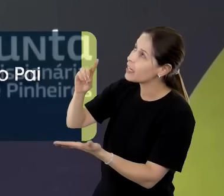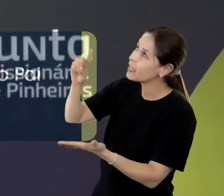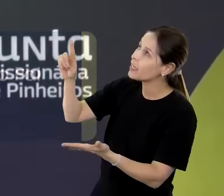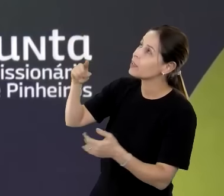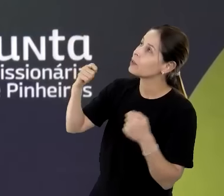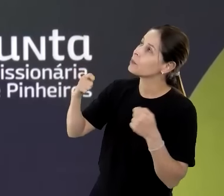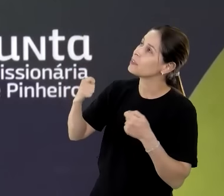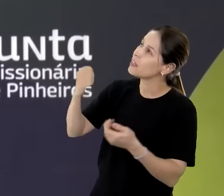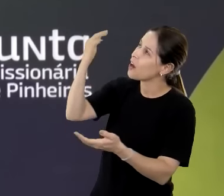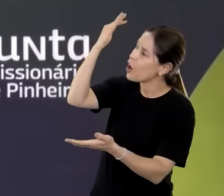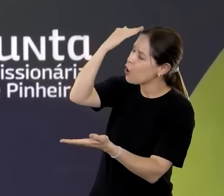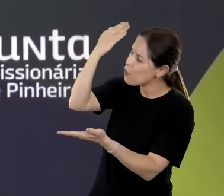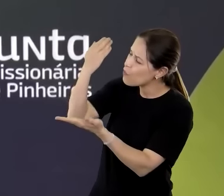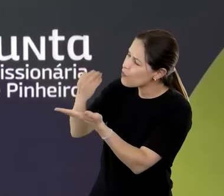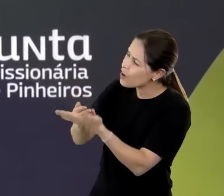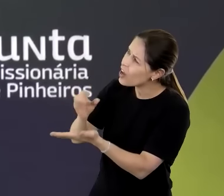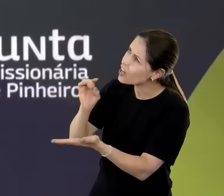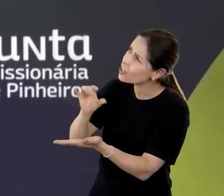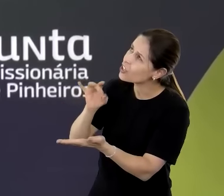que que a ansiedade é enganadora aqui?